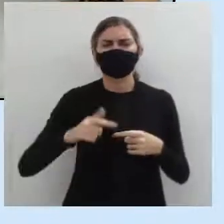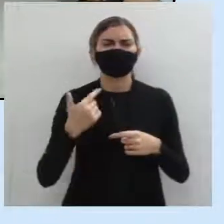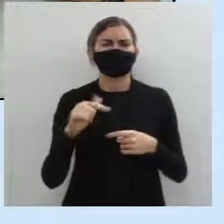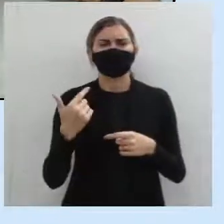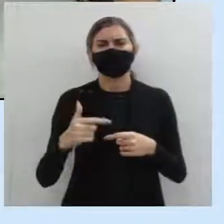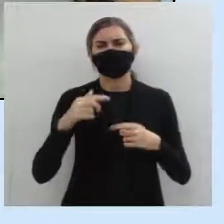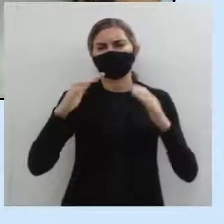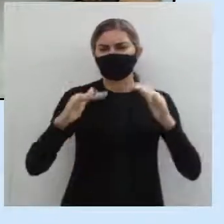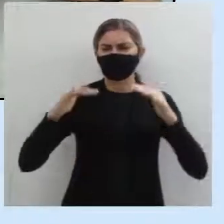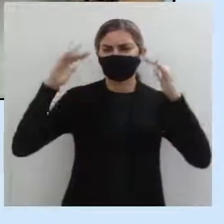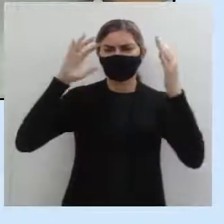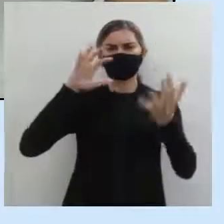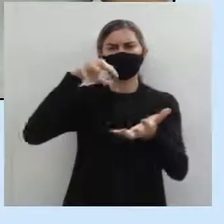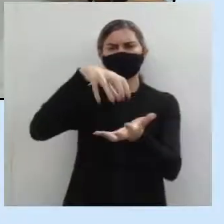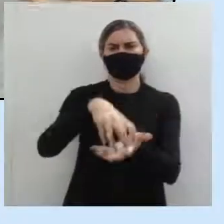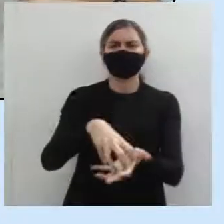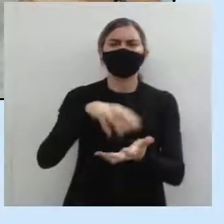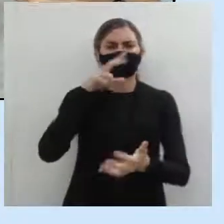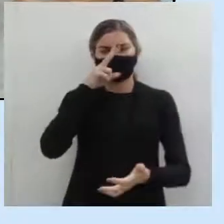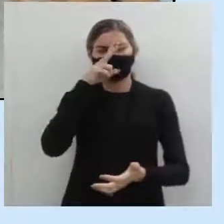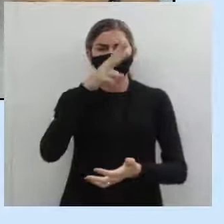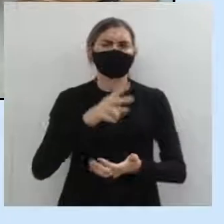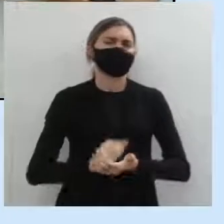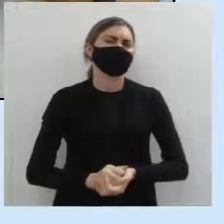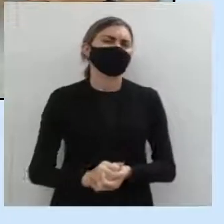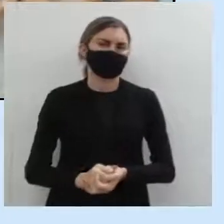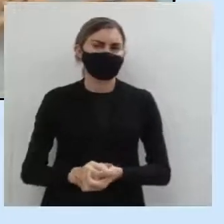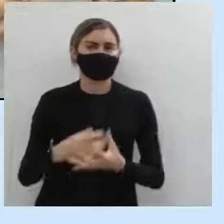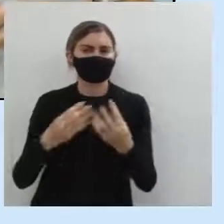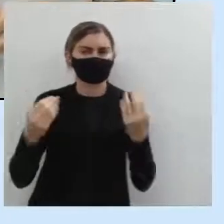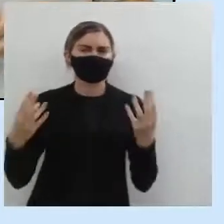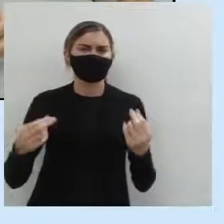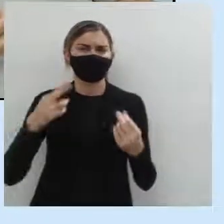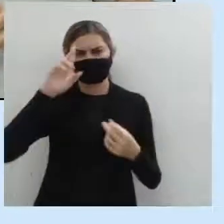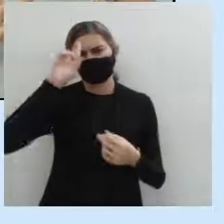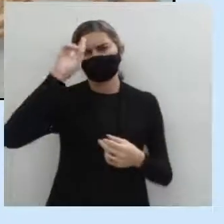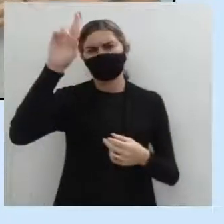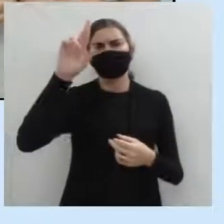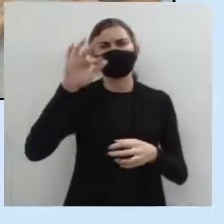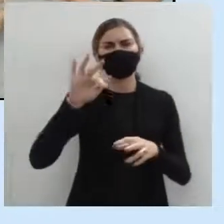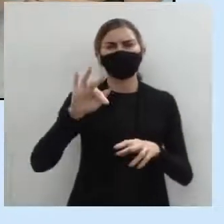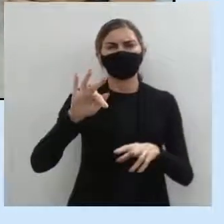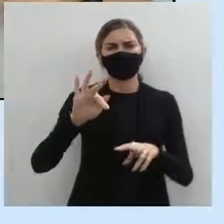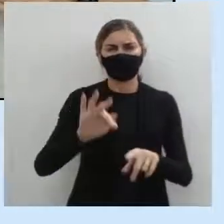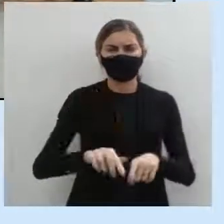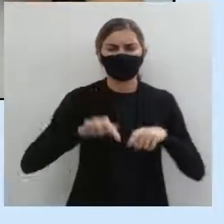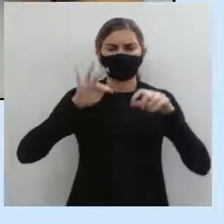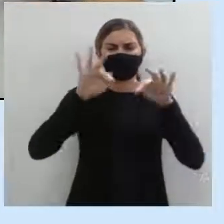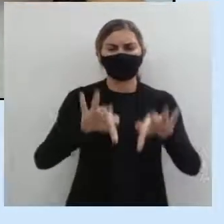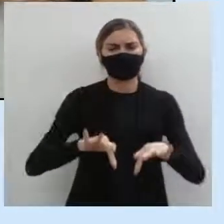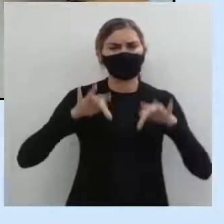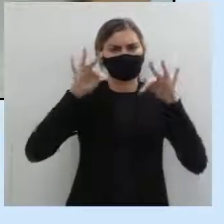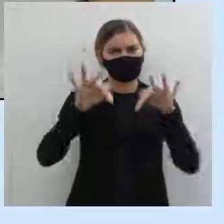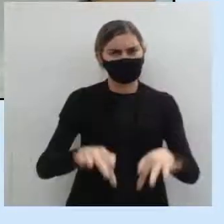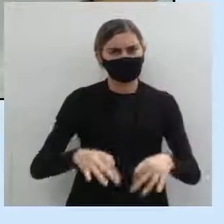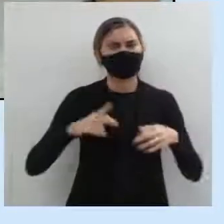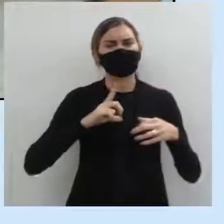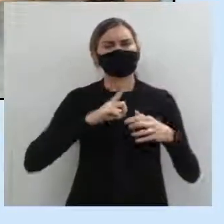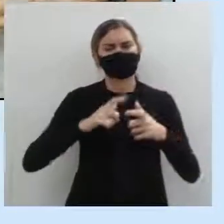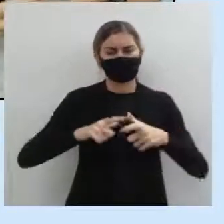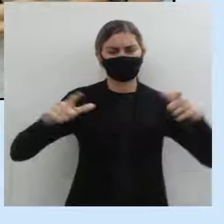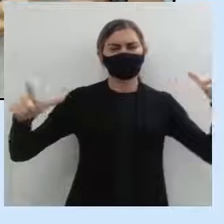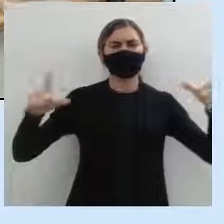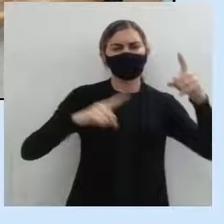um poder central forte. Muitos senhores feudais ainda dominavam